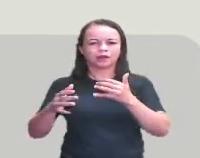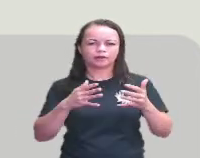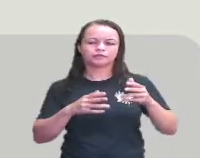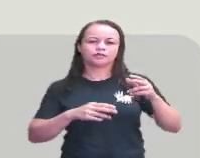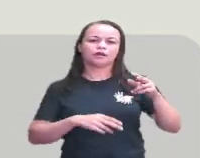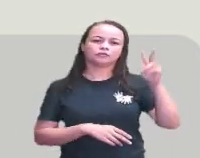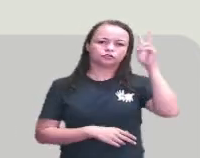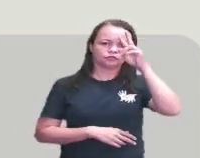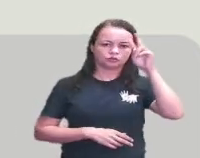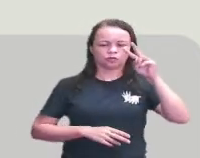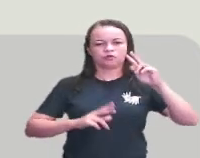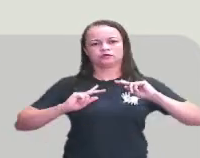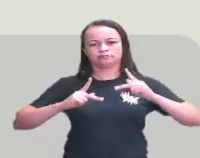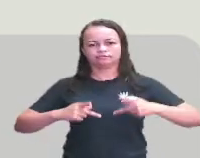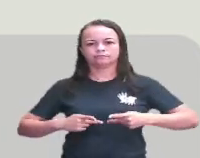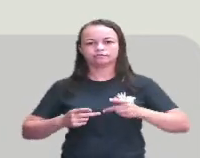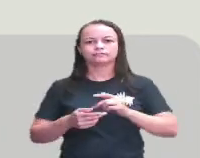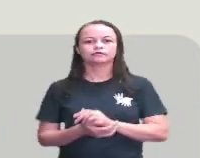humanidade.